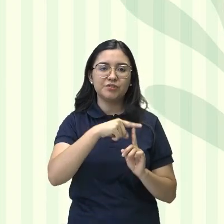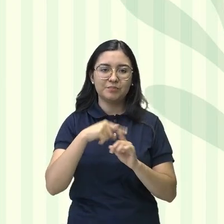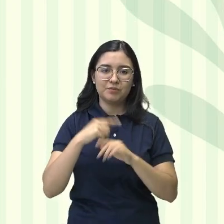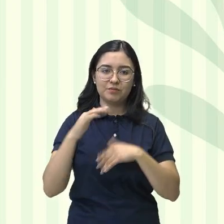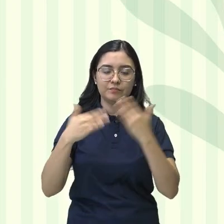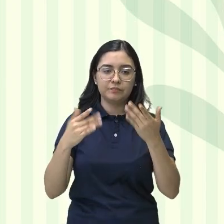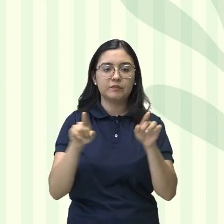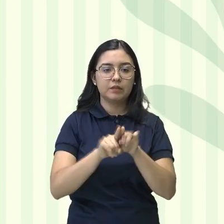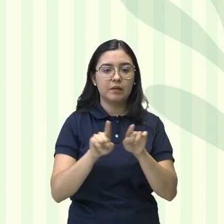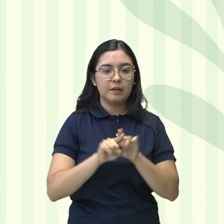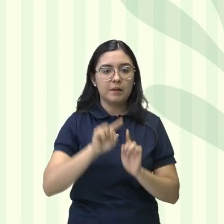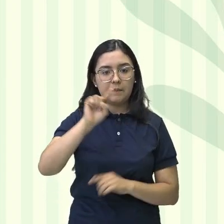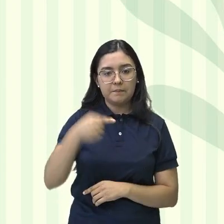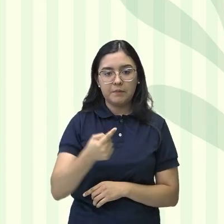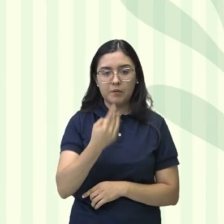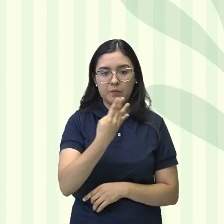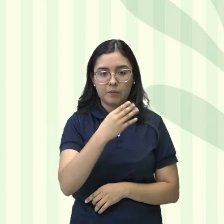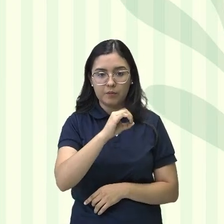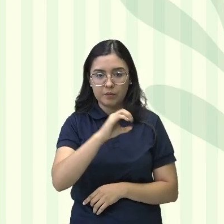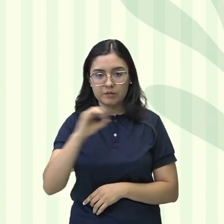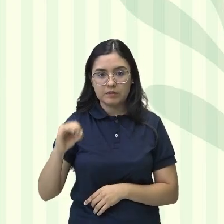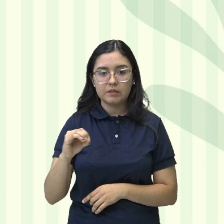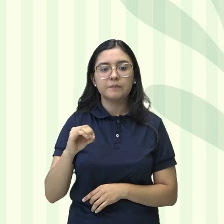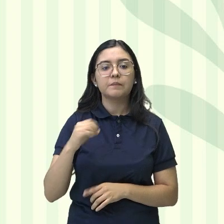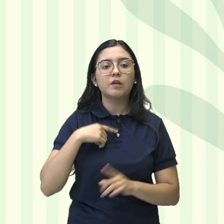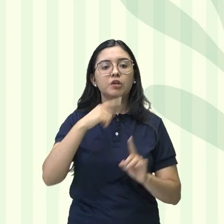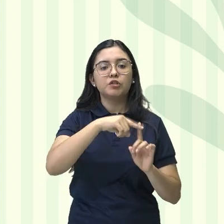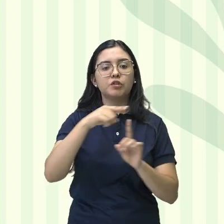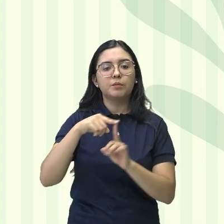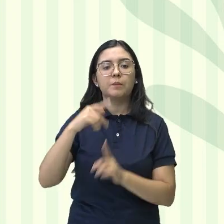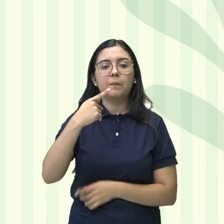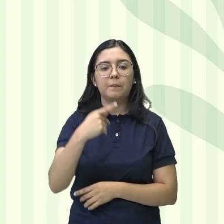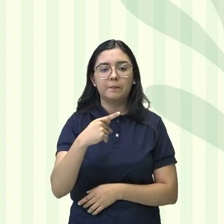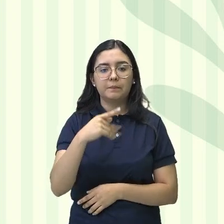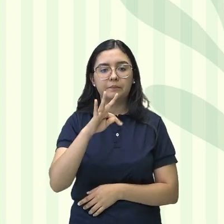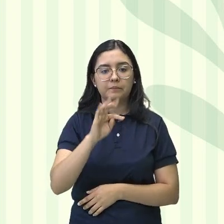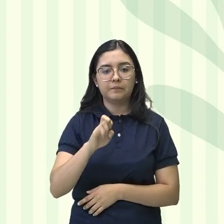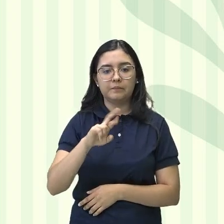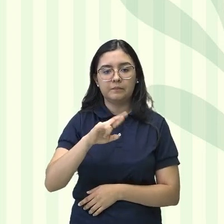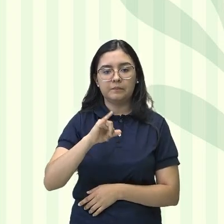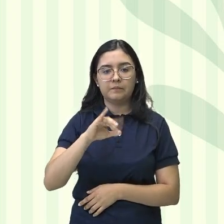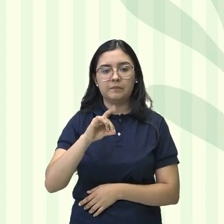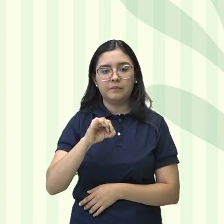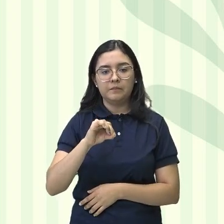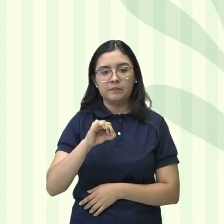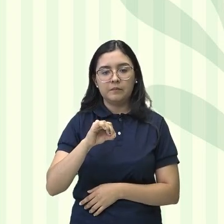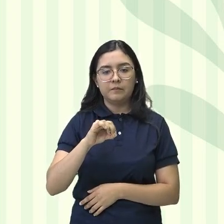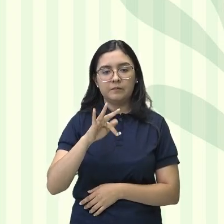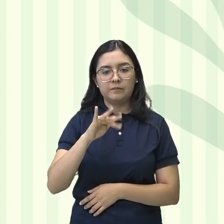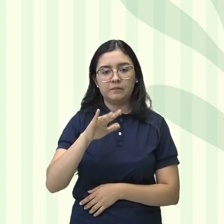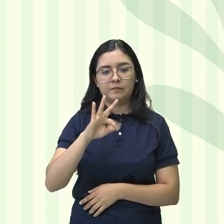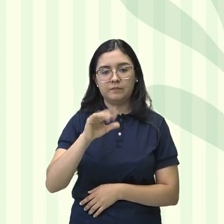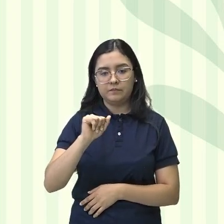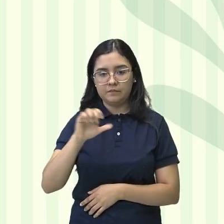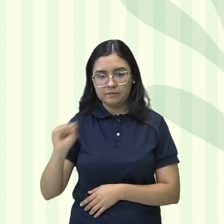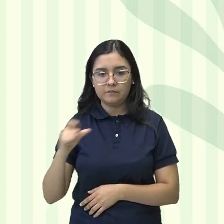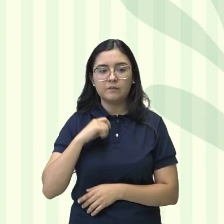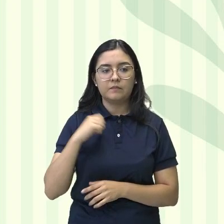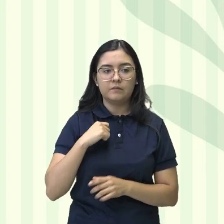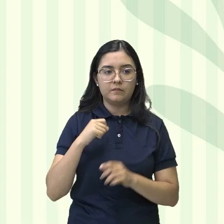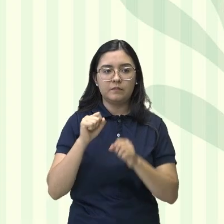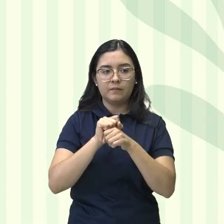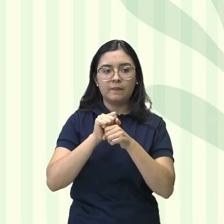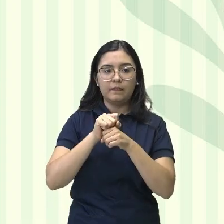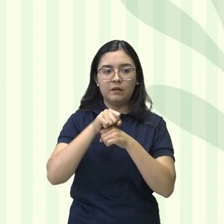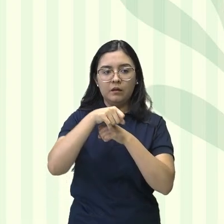de 1.400 espécies de pteridófitas, e aí a gente vê representantes como a samambaia. São cerca de 12%